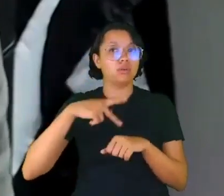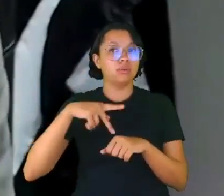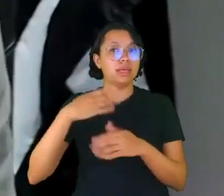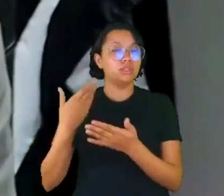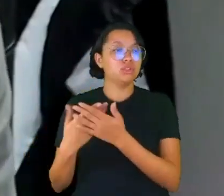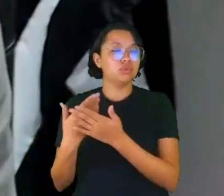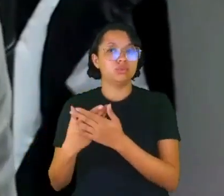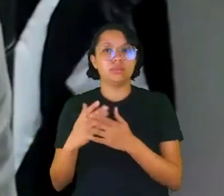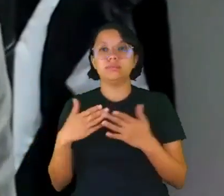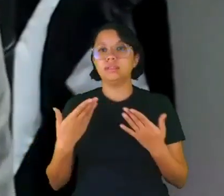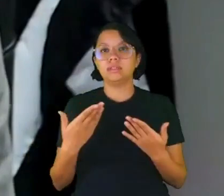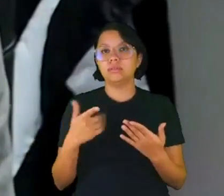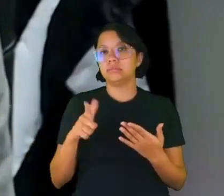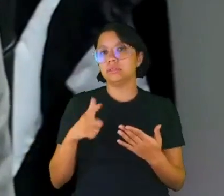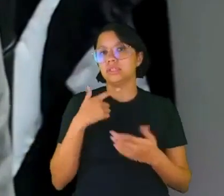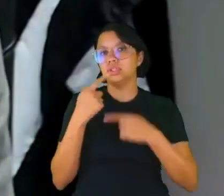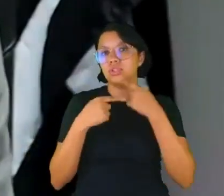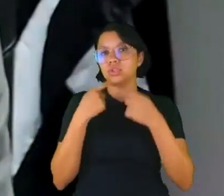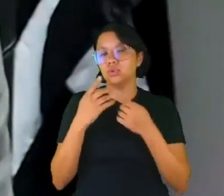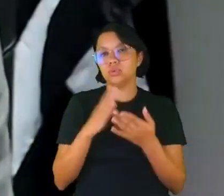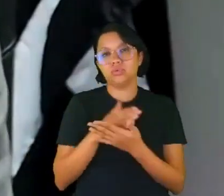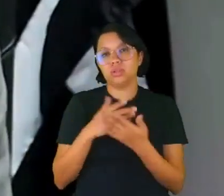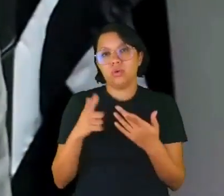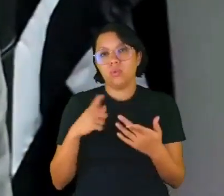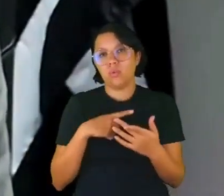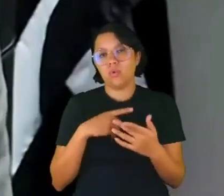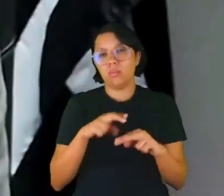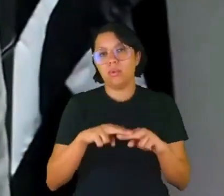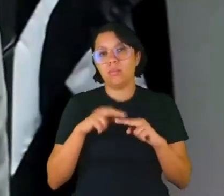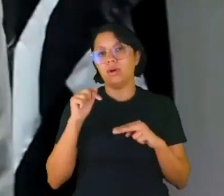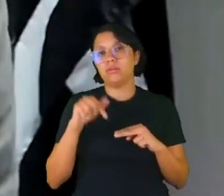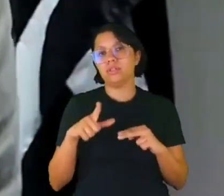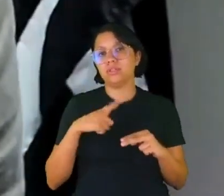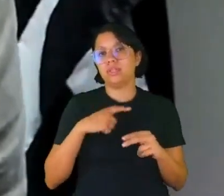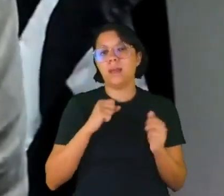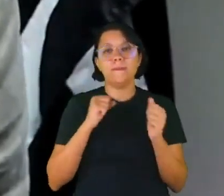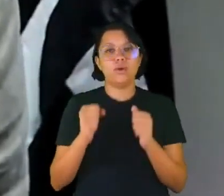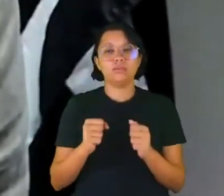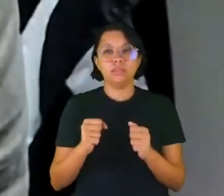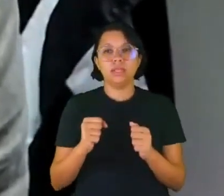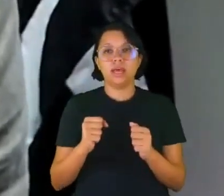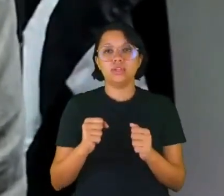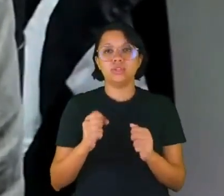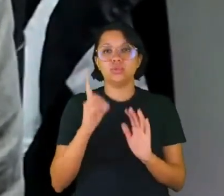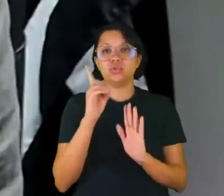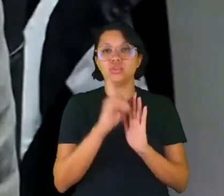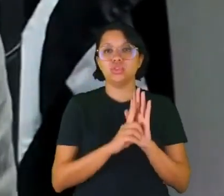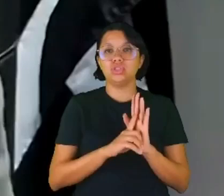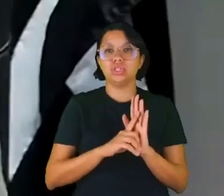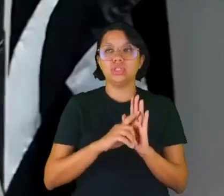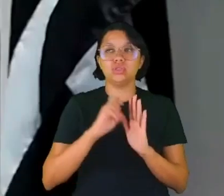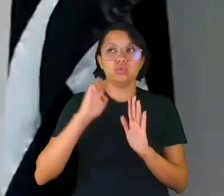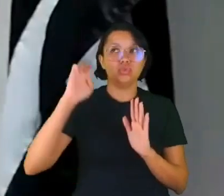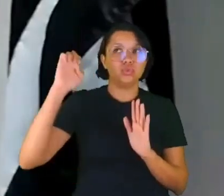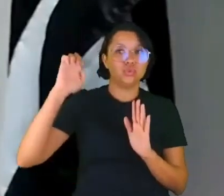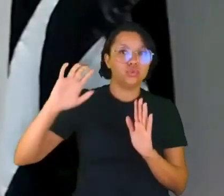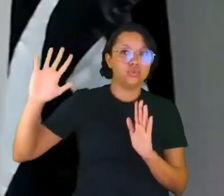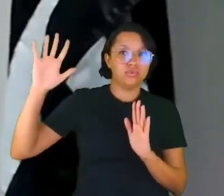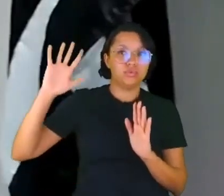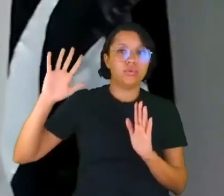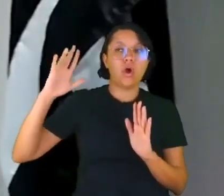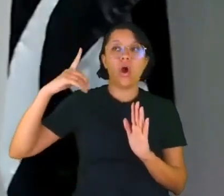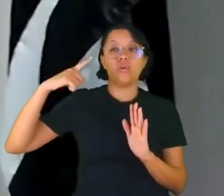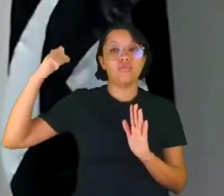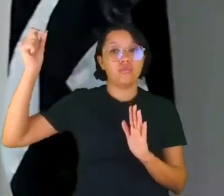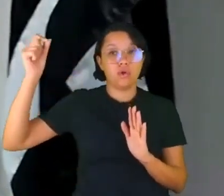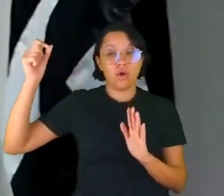é claro que, sem dúvida alguma, em razão disso, há a possibilidade do direito estrangeiro se intrometer no direito brasileiro. E